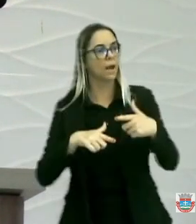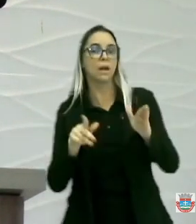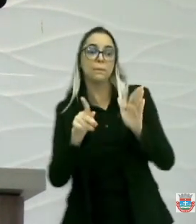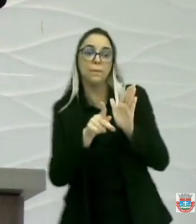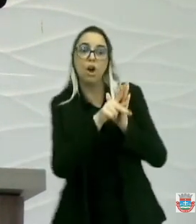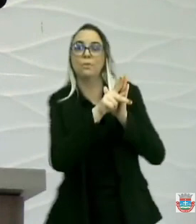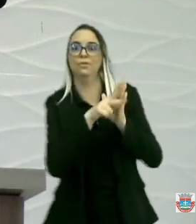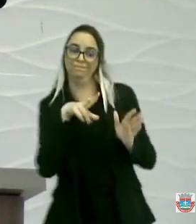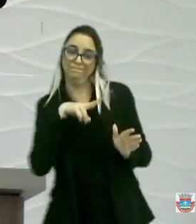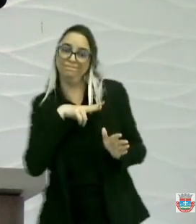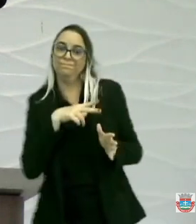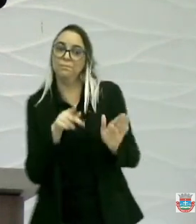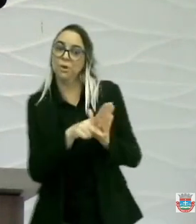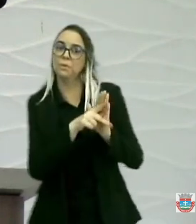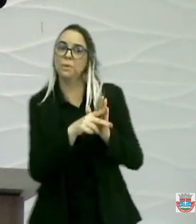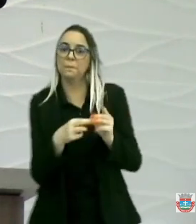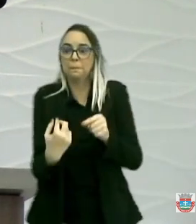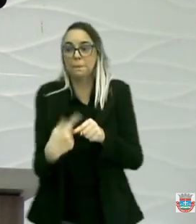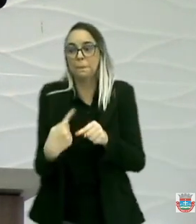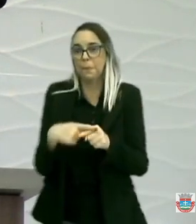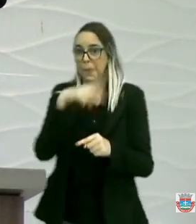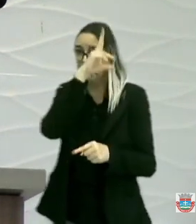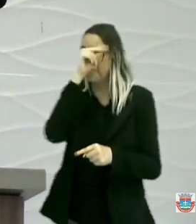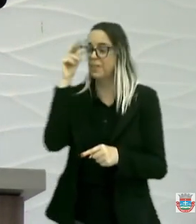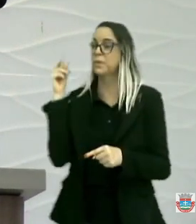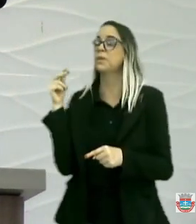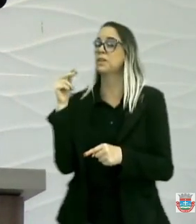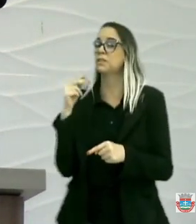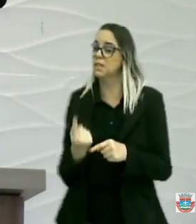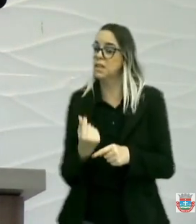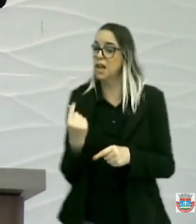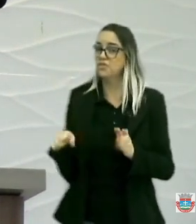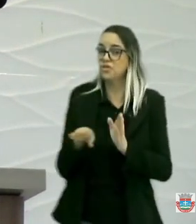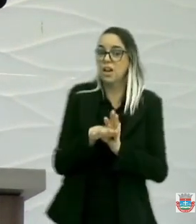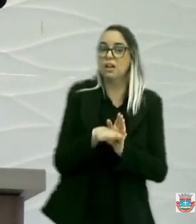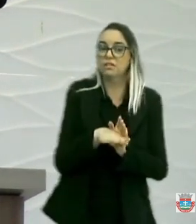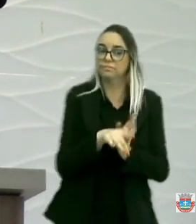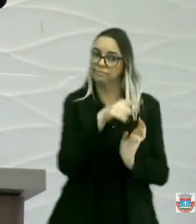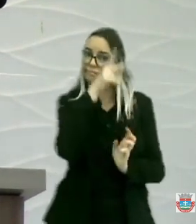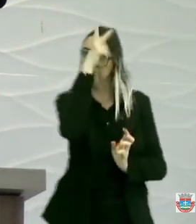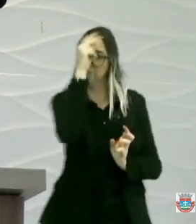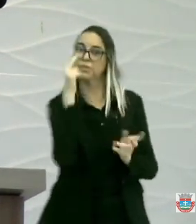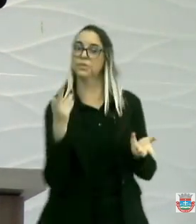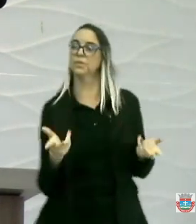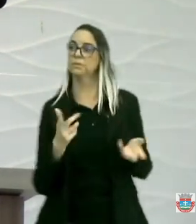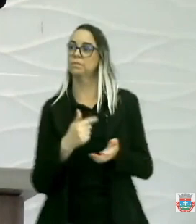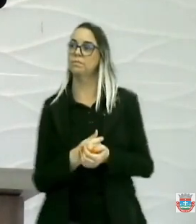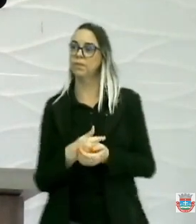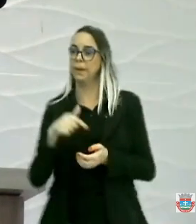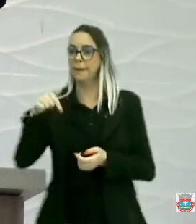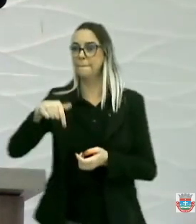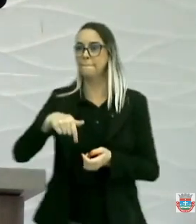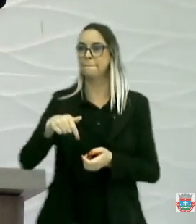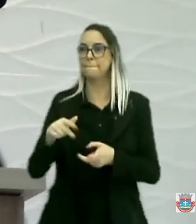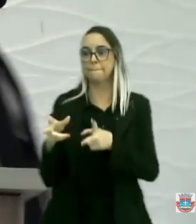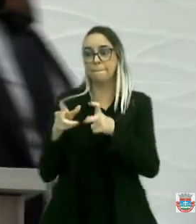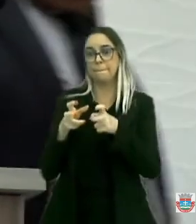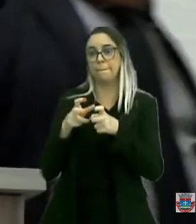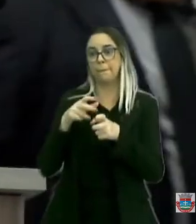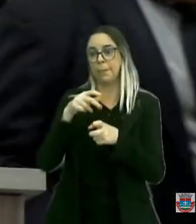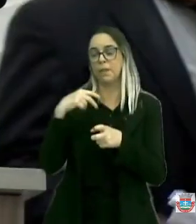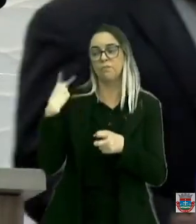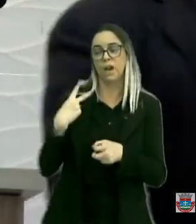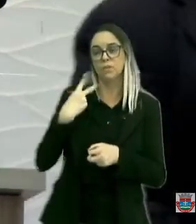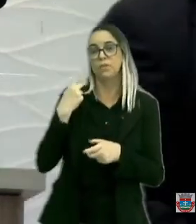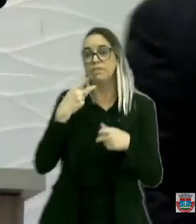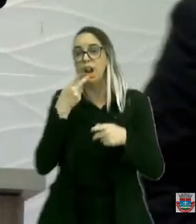próprio. E a prefeitura do recurso que vem para a prefeitura. E aqui eu vi o vereador falando aqui sobre água